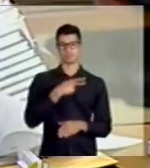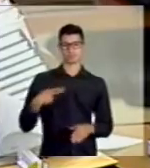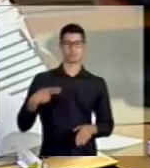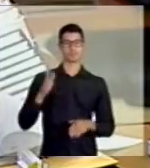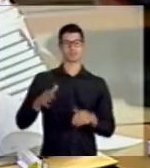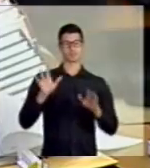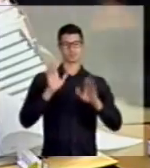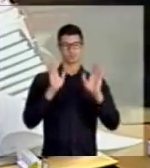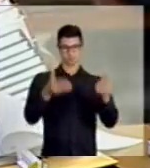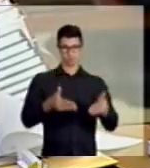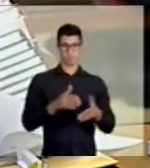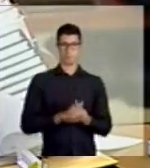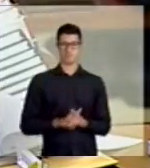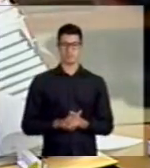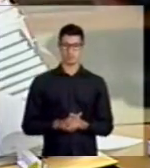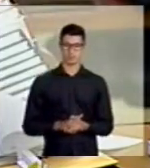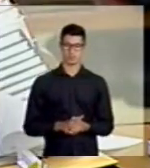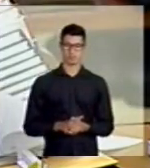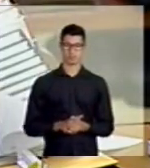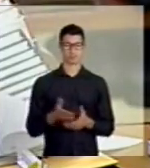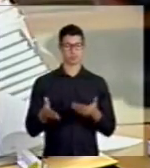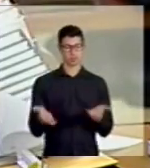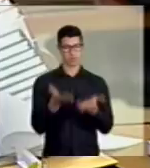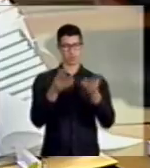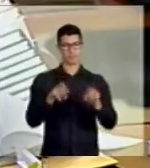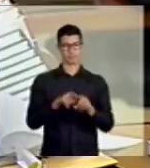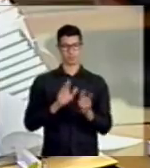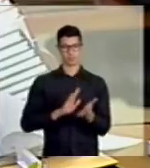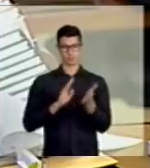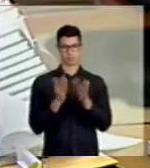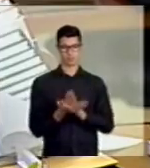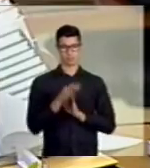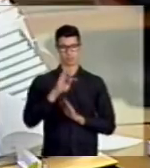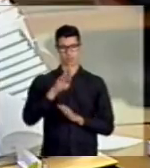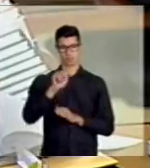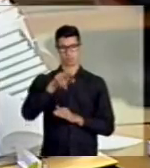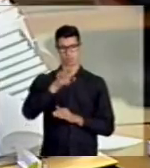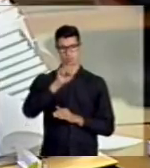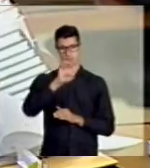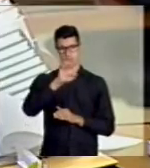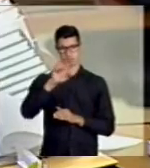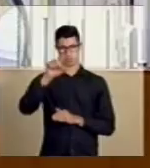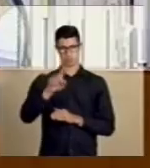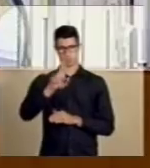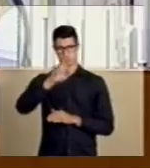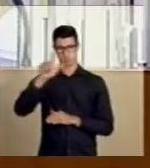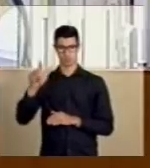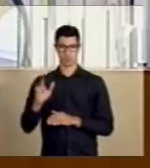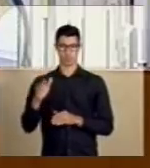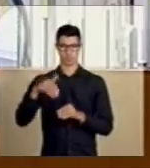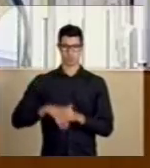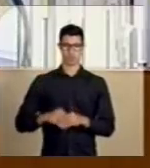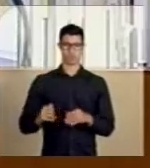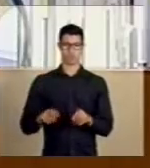foi específico, né? Quanto aos apenas transexuais. Alcançando transexuais. Sim, e Vossa Excelência, e a partir do voto do